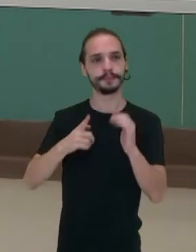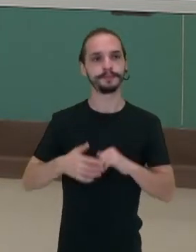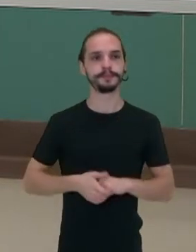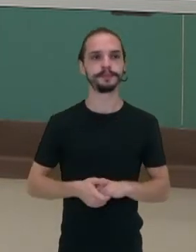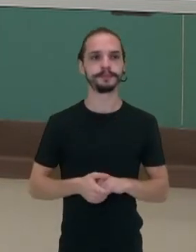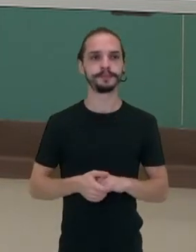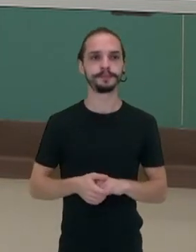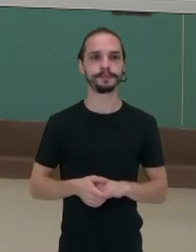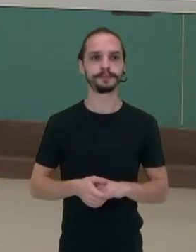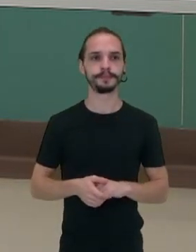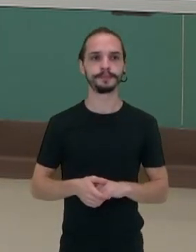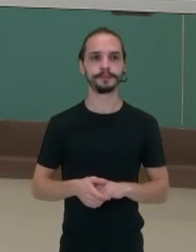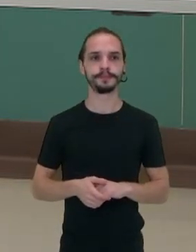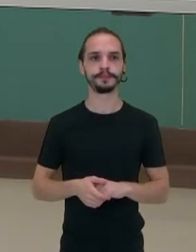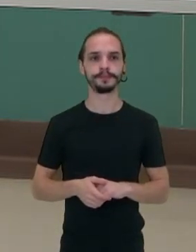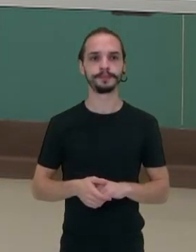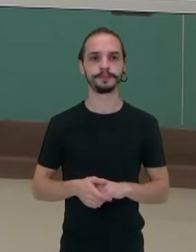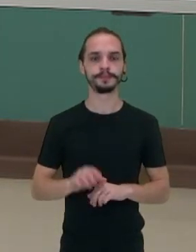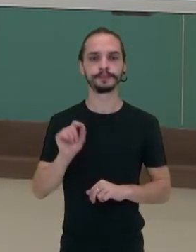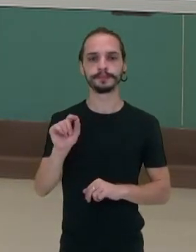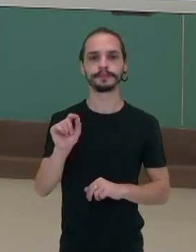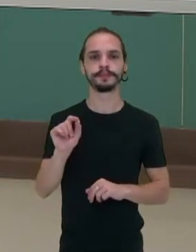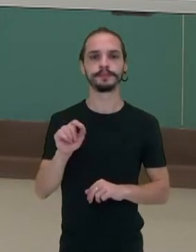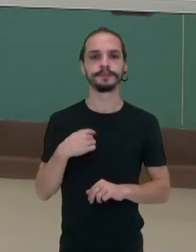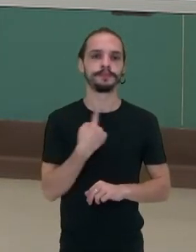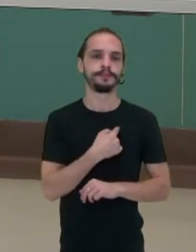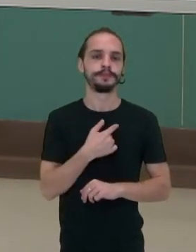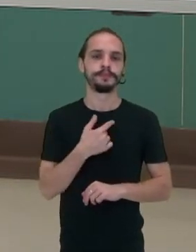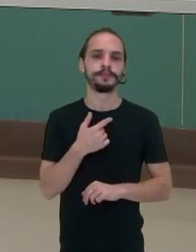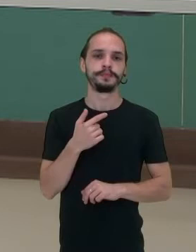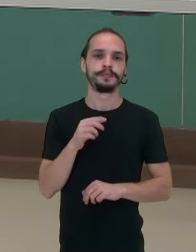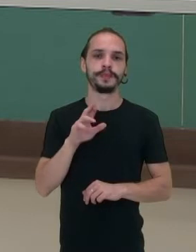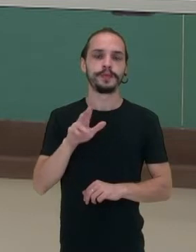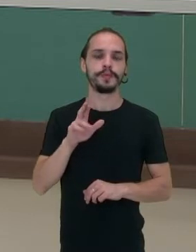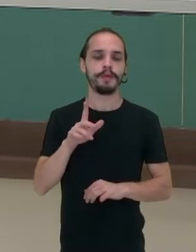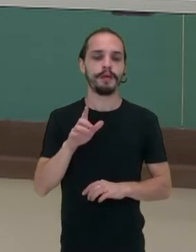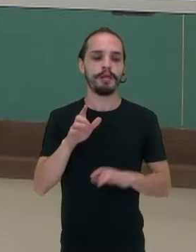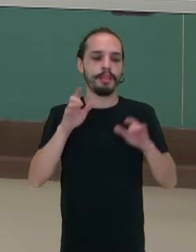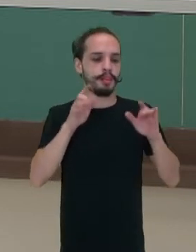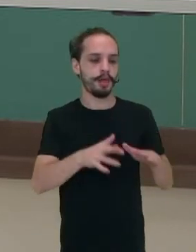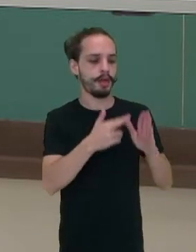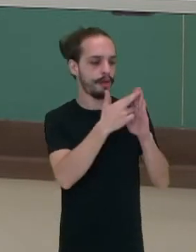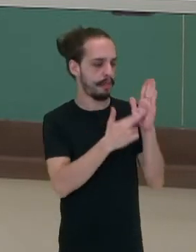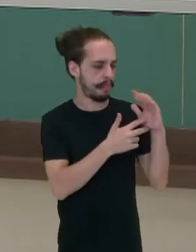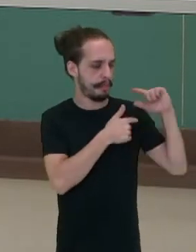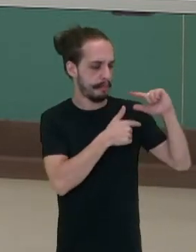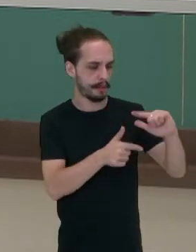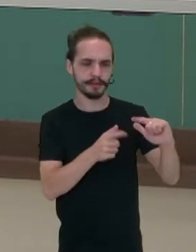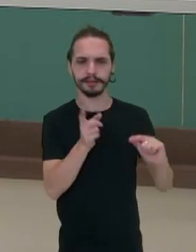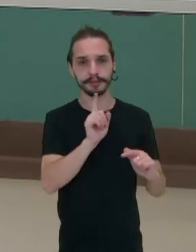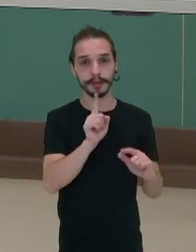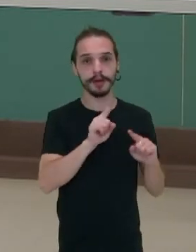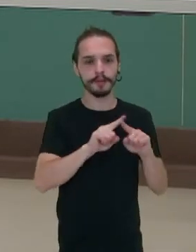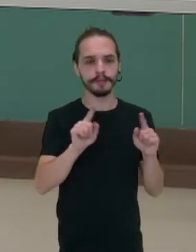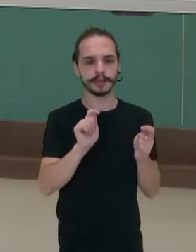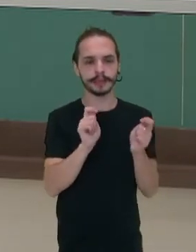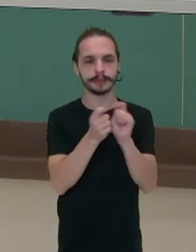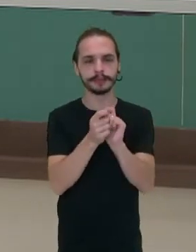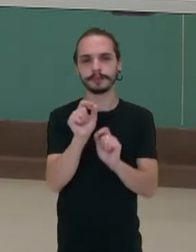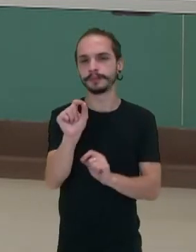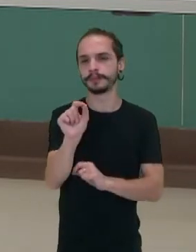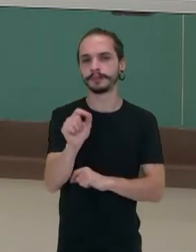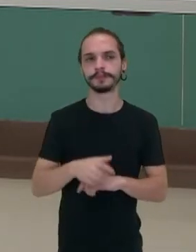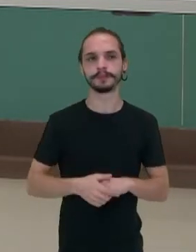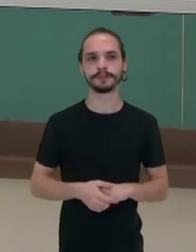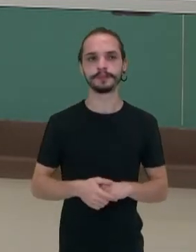temos nós não temos o abandono das técnicas clássicas, o pessoal usa o clássico, mas tem três coisas interessantes.